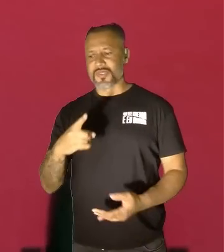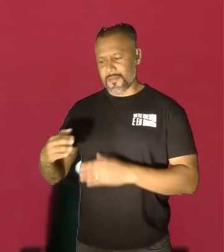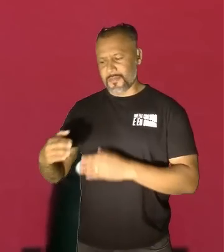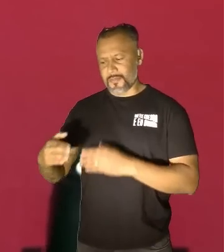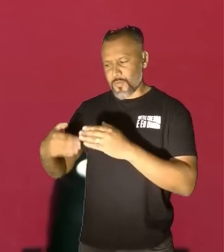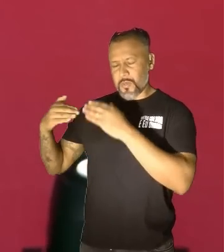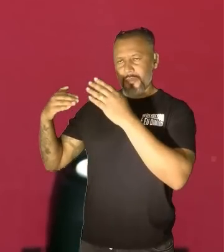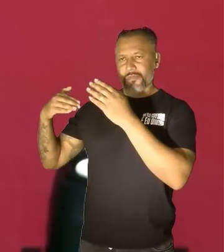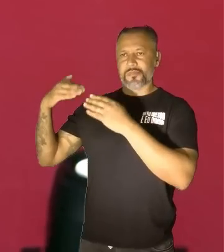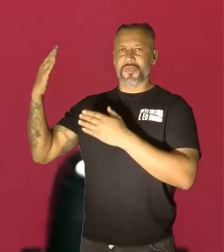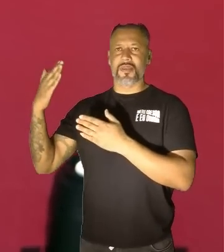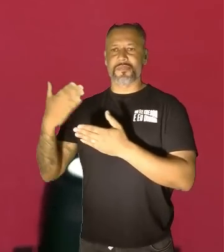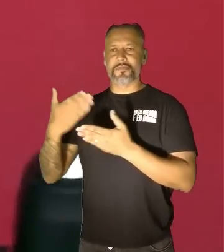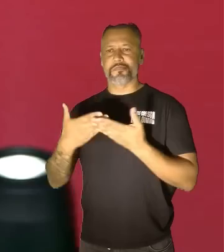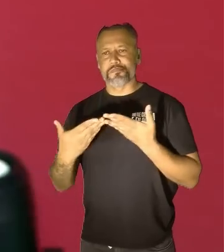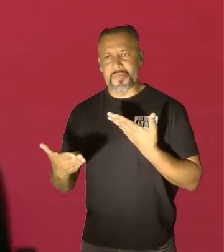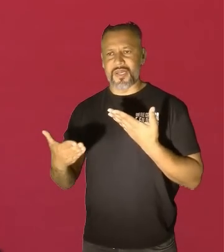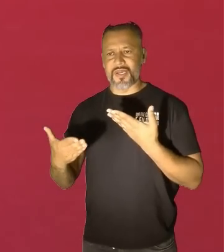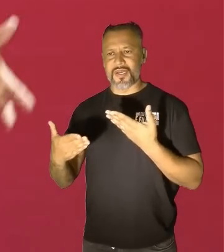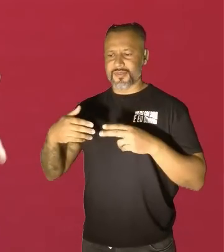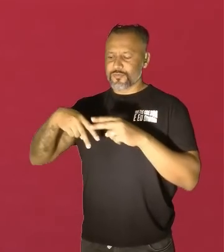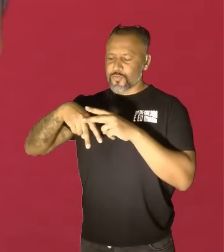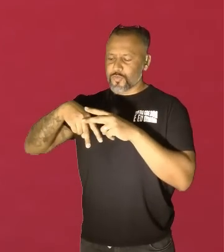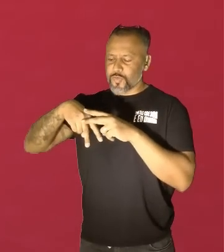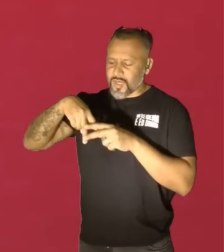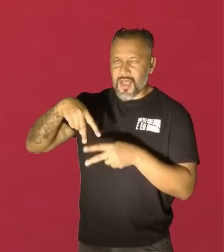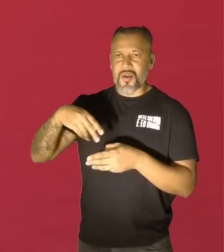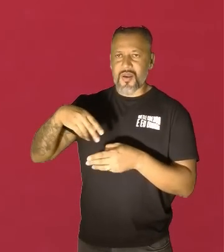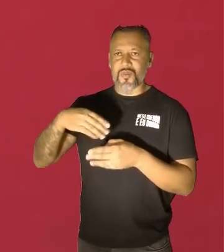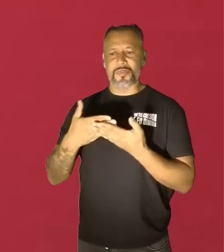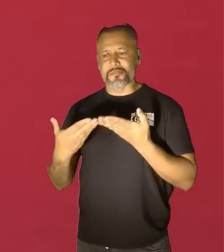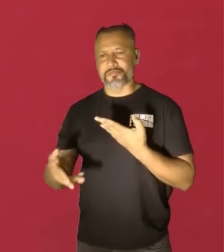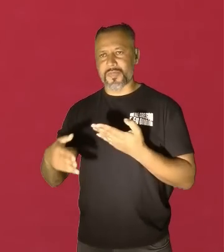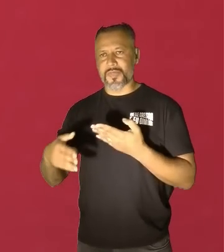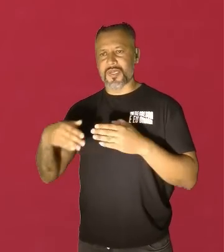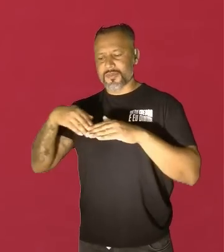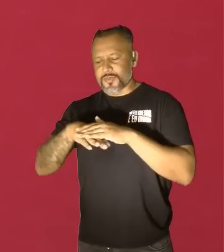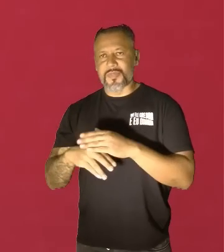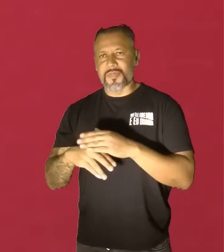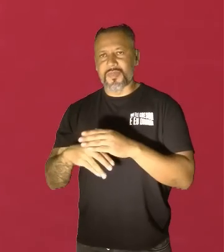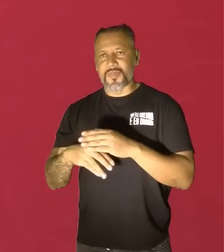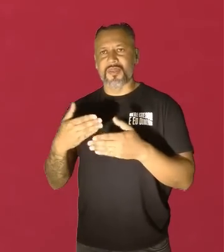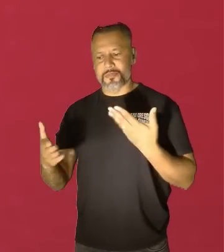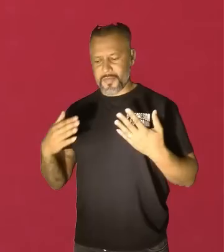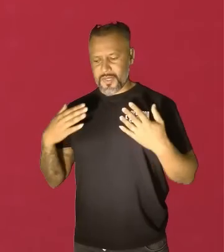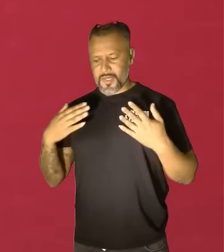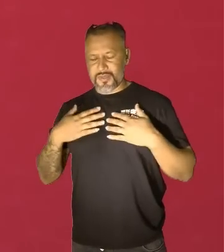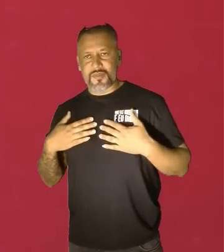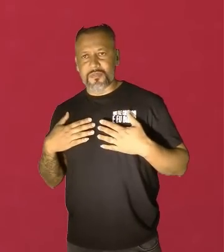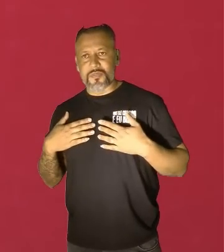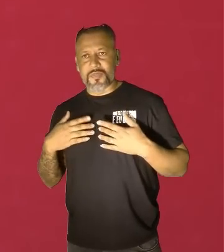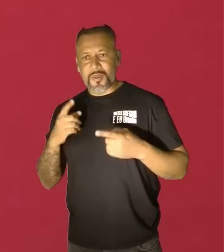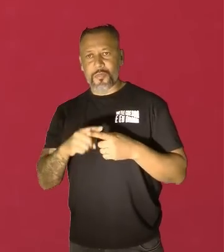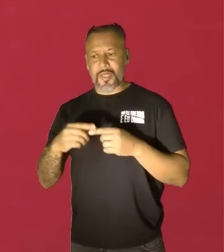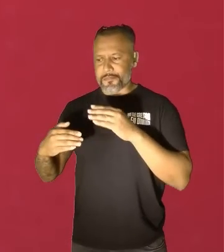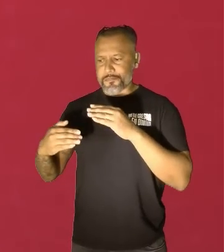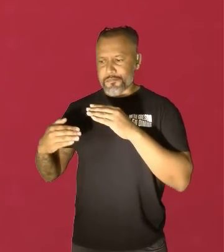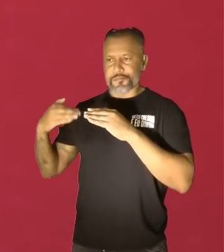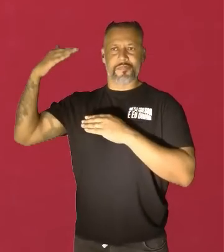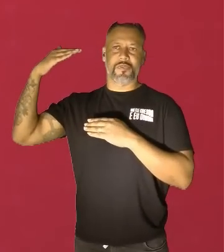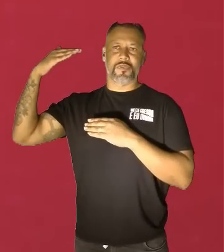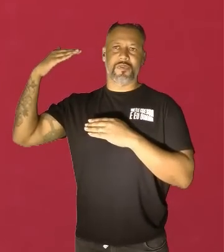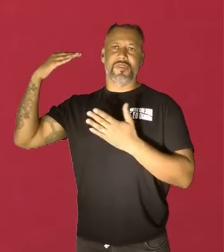cresce perde blusa, quem cresce perde camiseta. Crescer implica perder, e se você quer